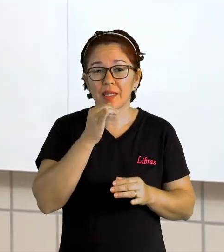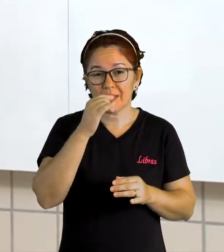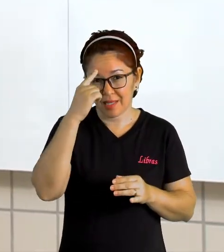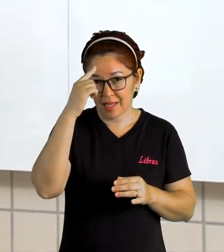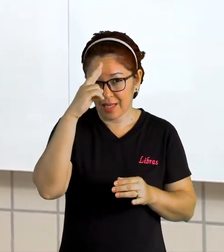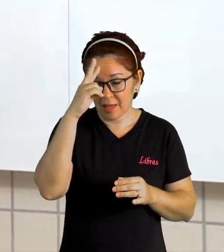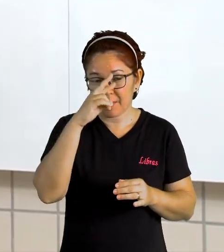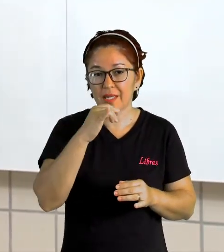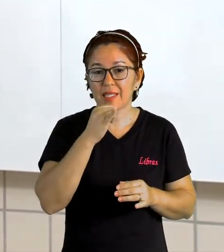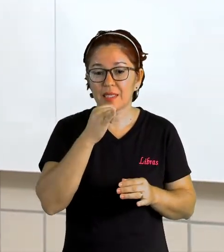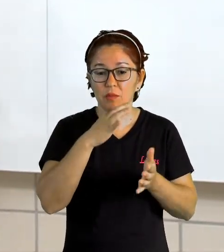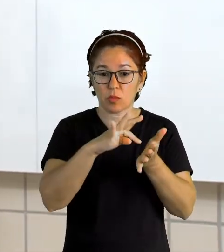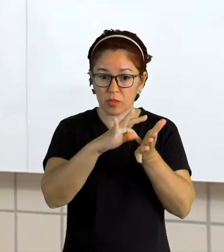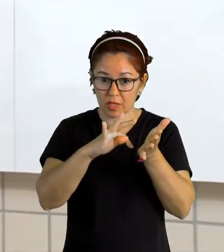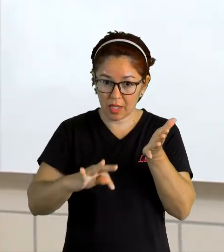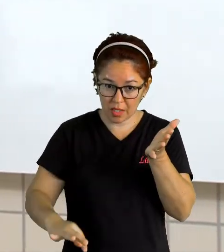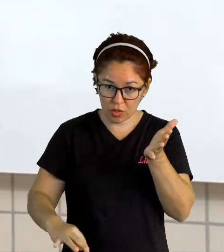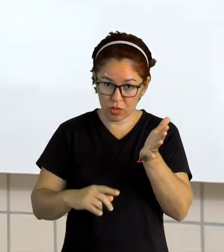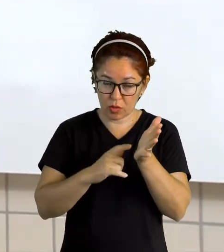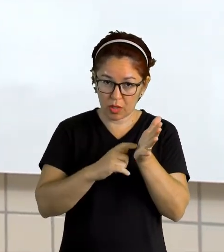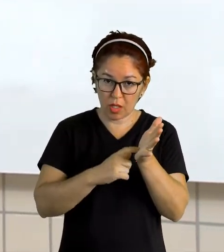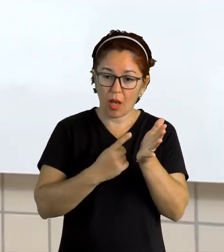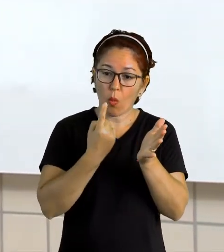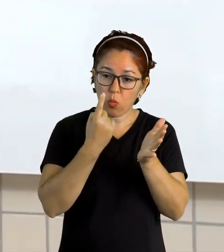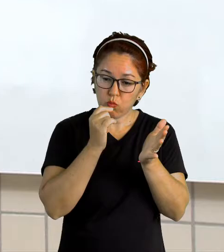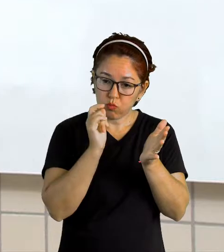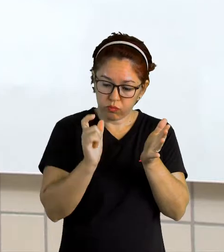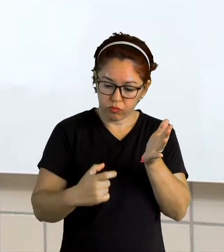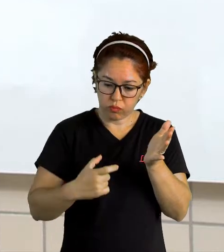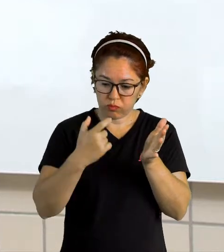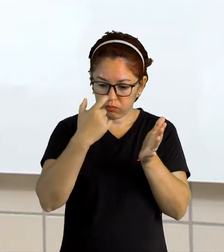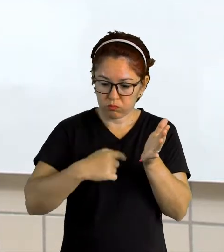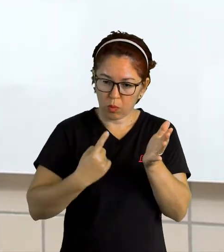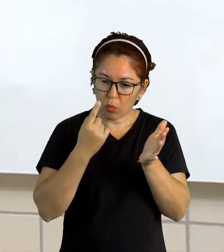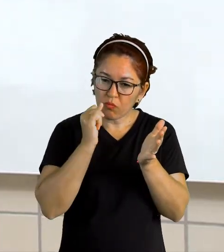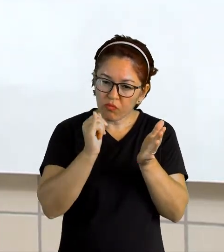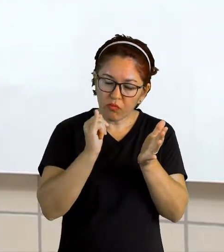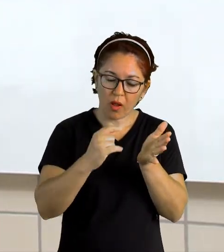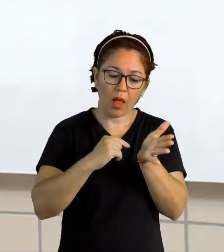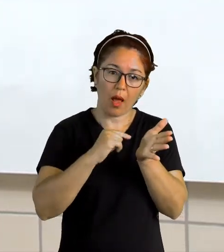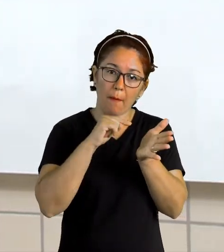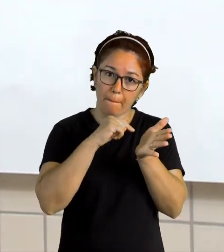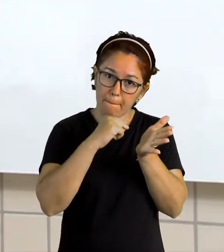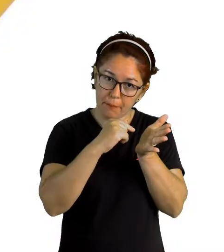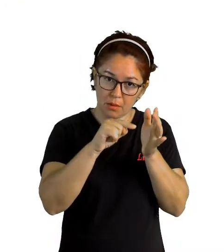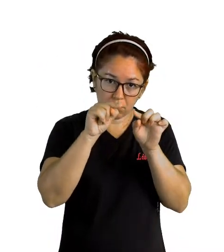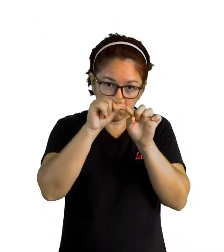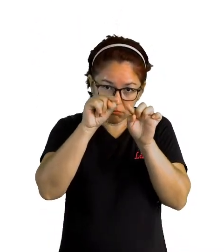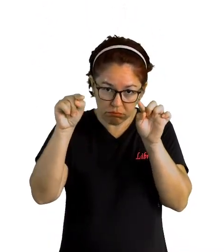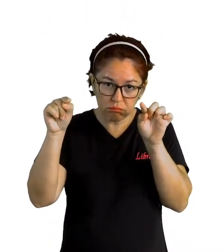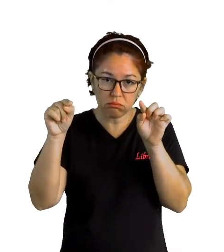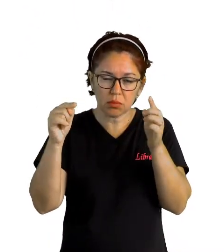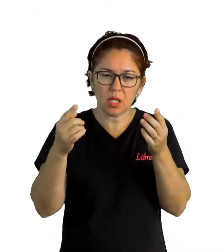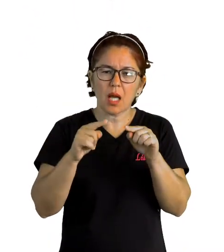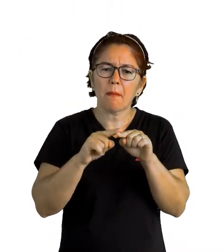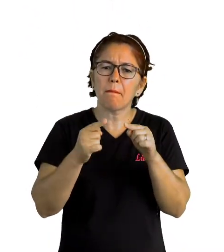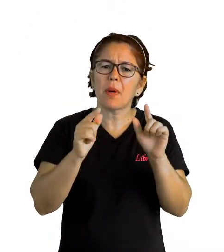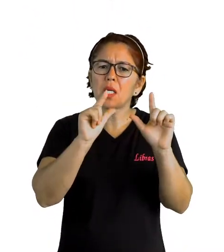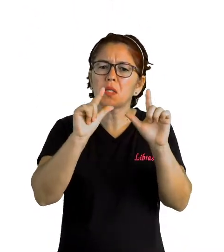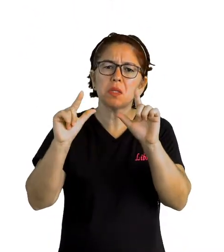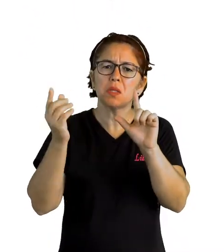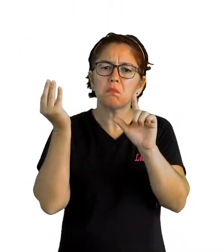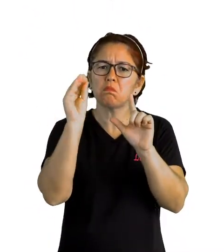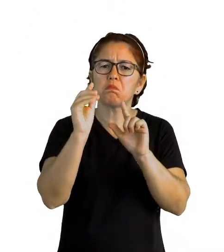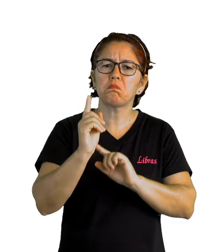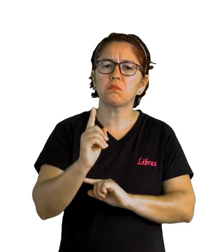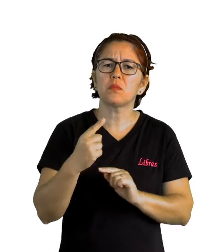travessão, E por que no gibi não tem? Então a gente vai entender um pouco sobre isso. Não tem